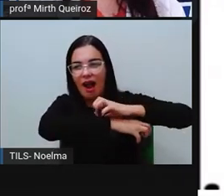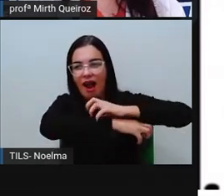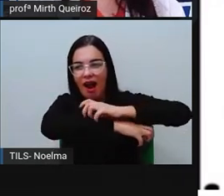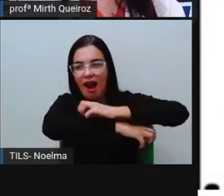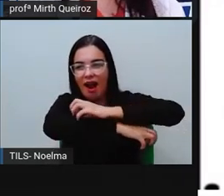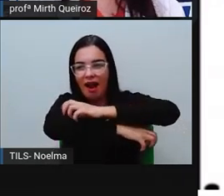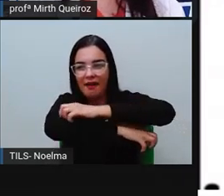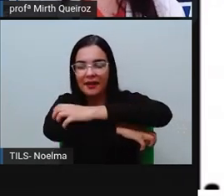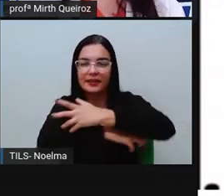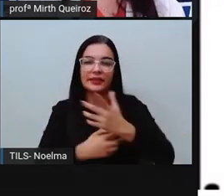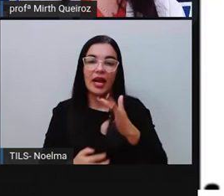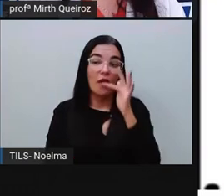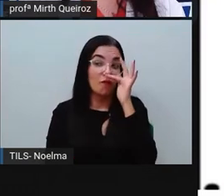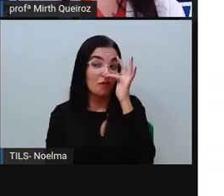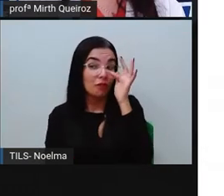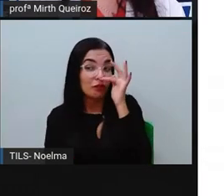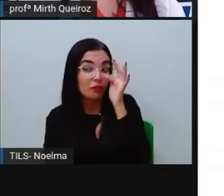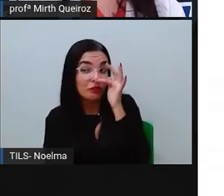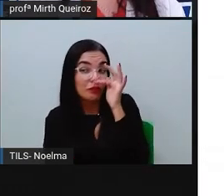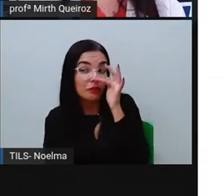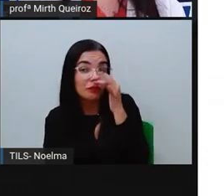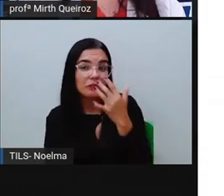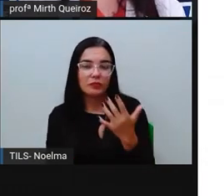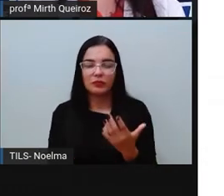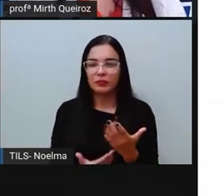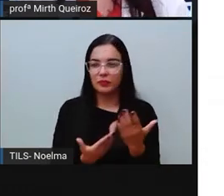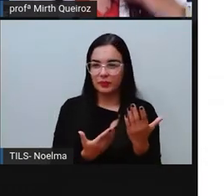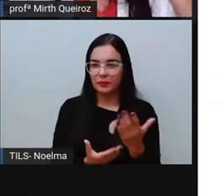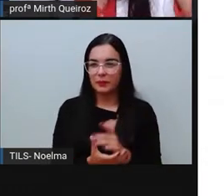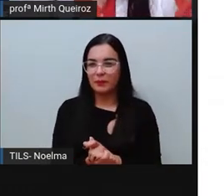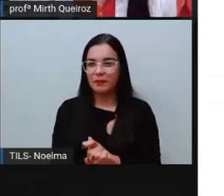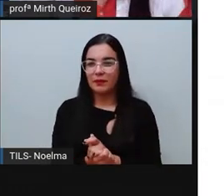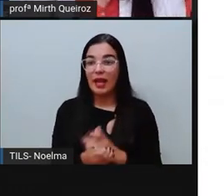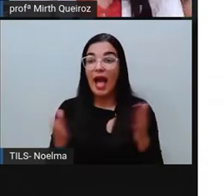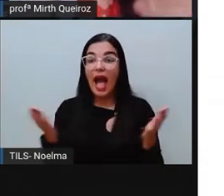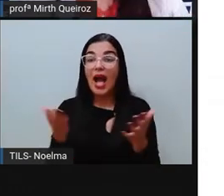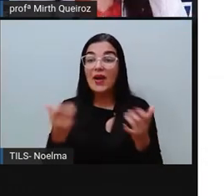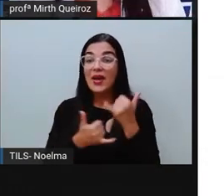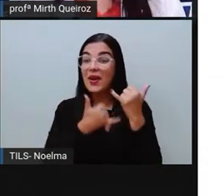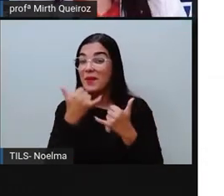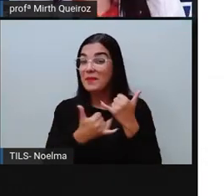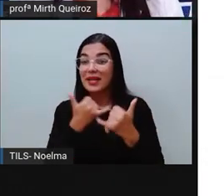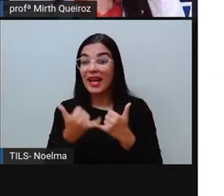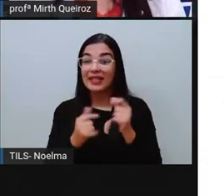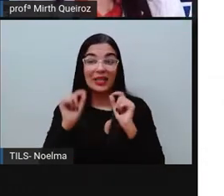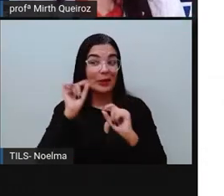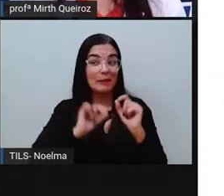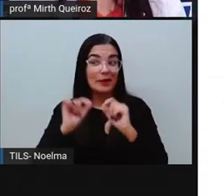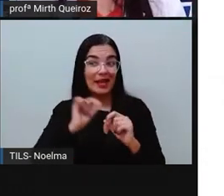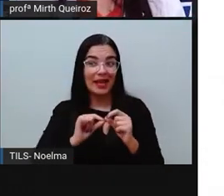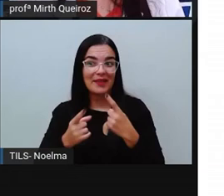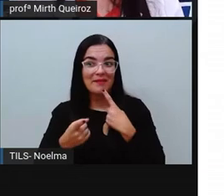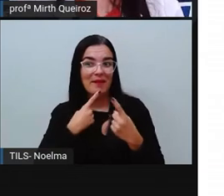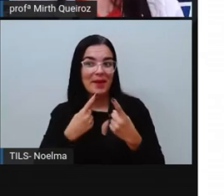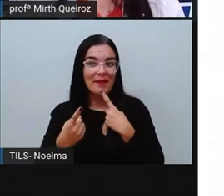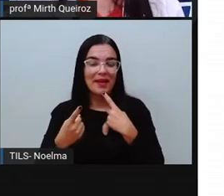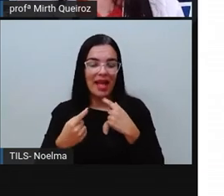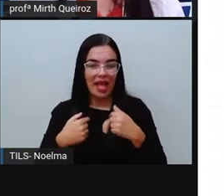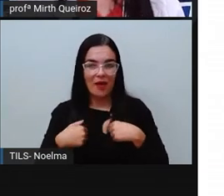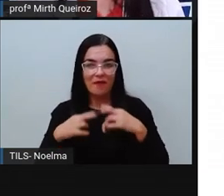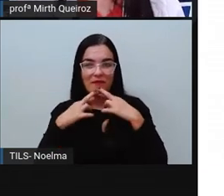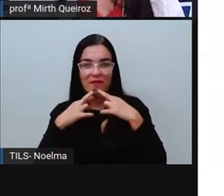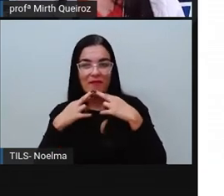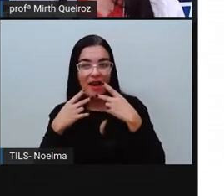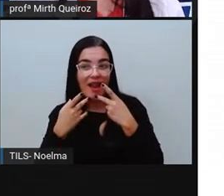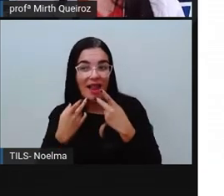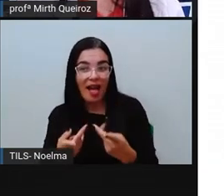florzinha, são palavras que vão apresentar o NH. E agora nós vamos fazer um ditadozinho bem básico, certo?